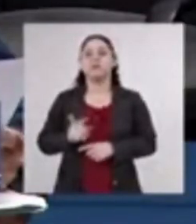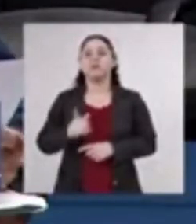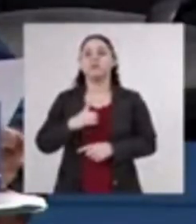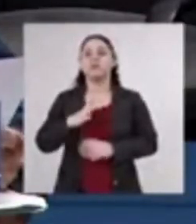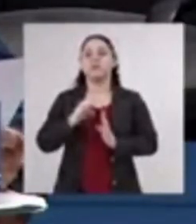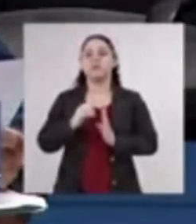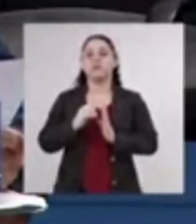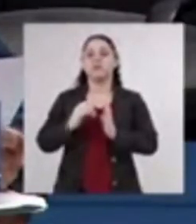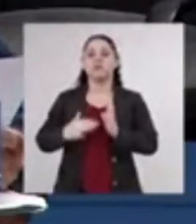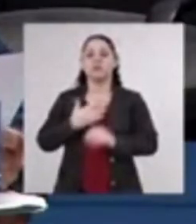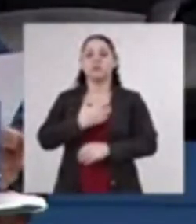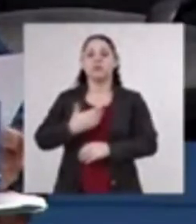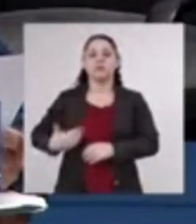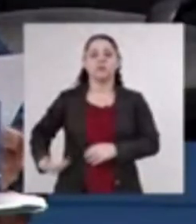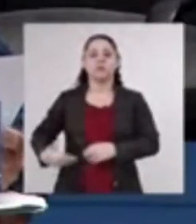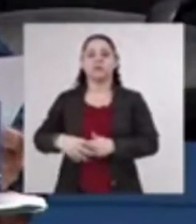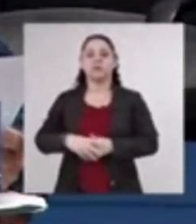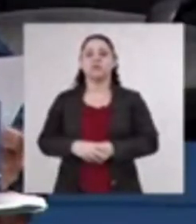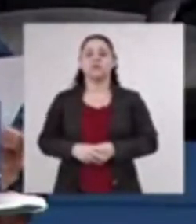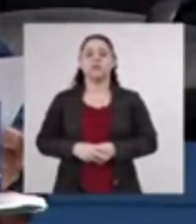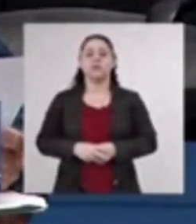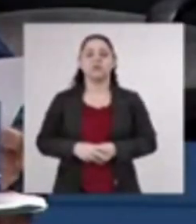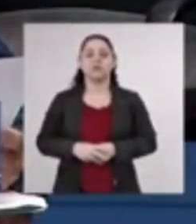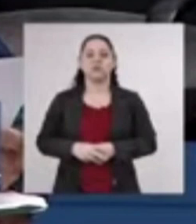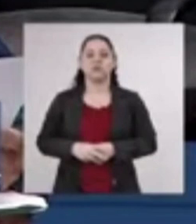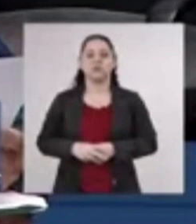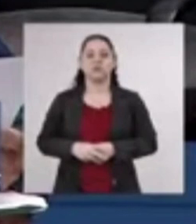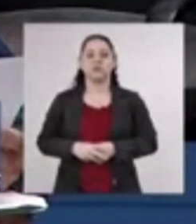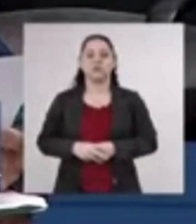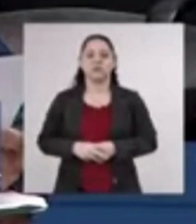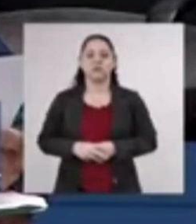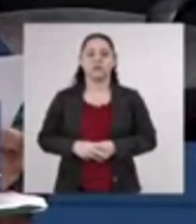com o ofício do governador,